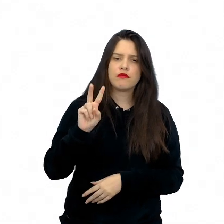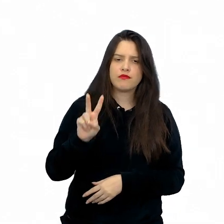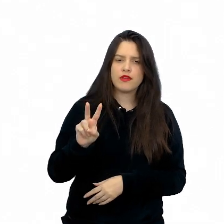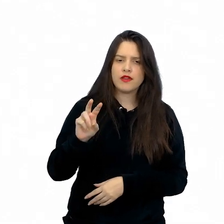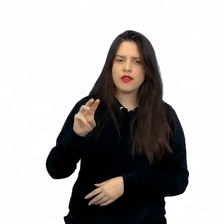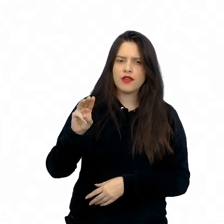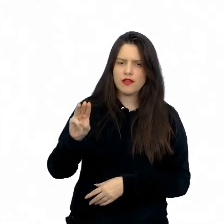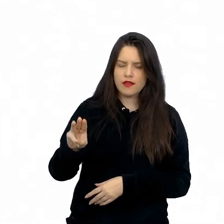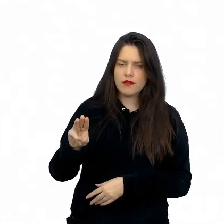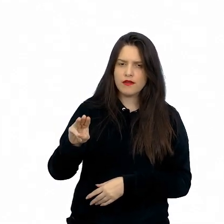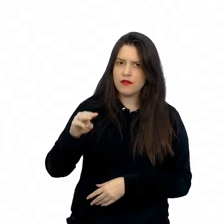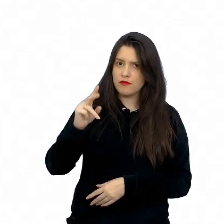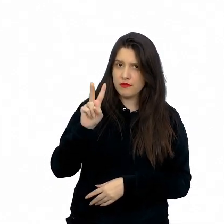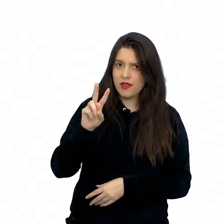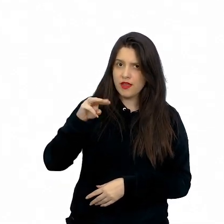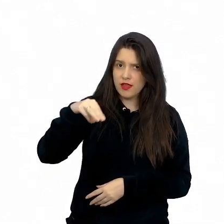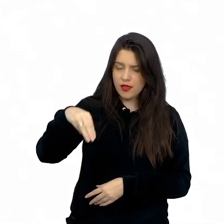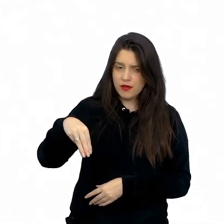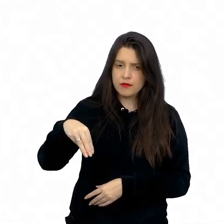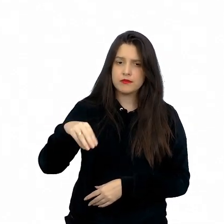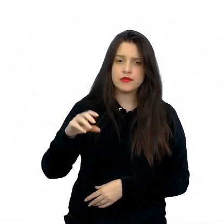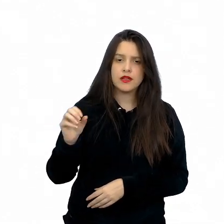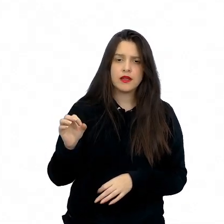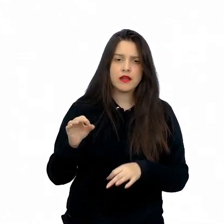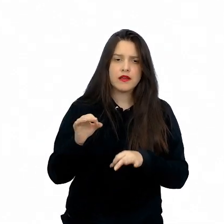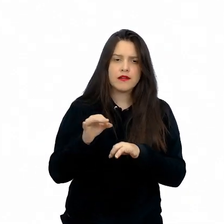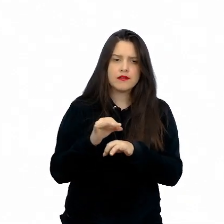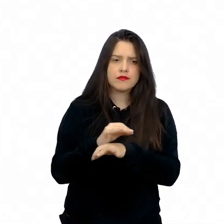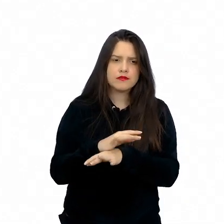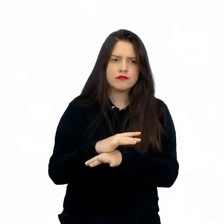está ali. Ele é o apótema lá